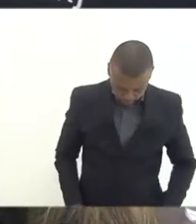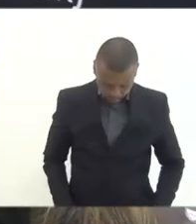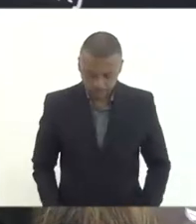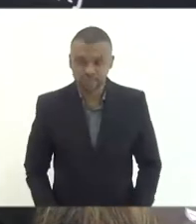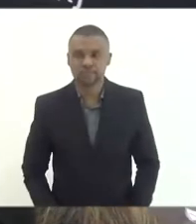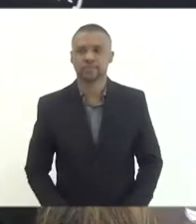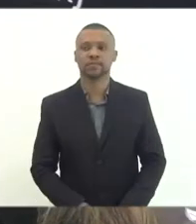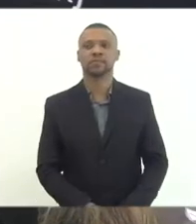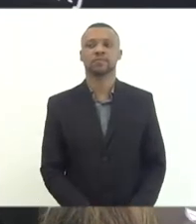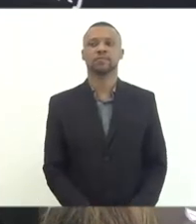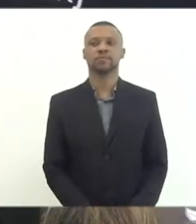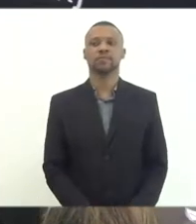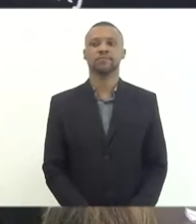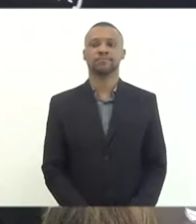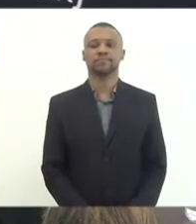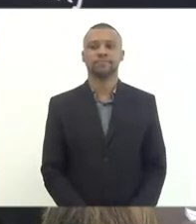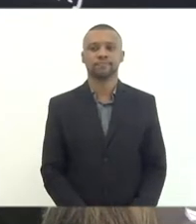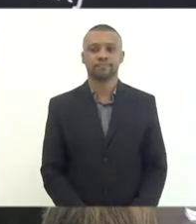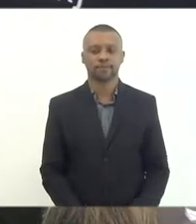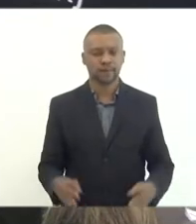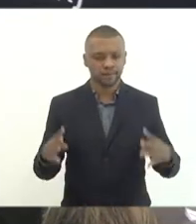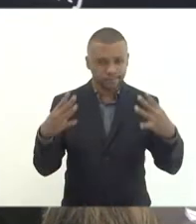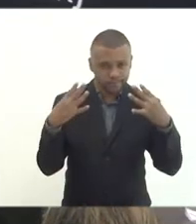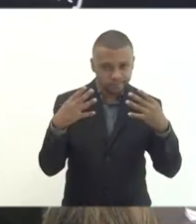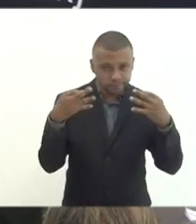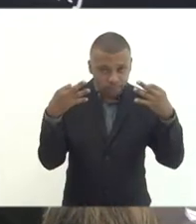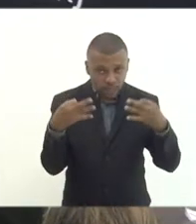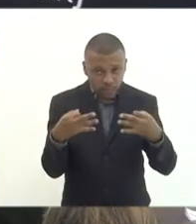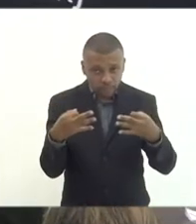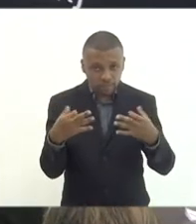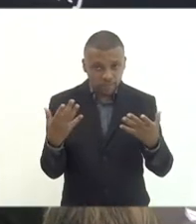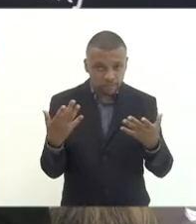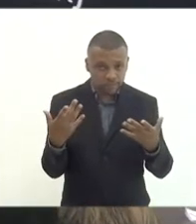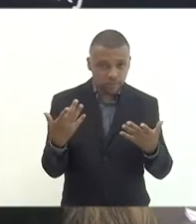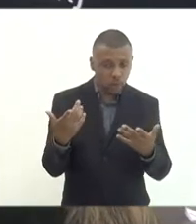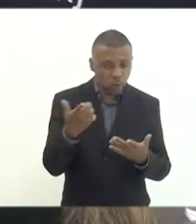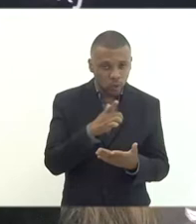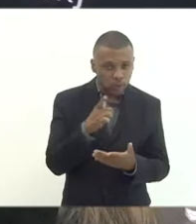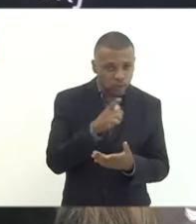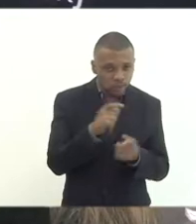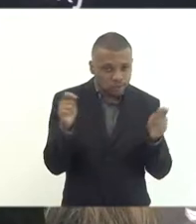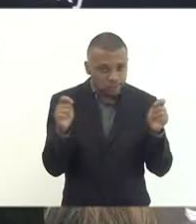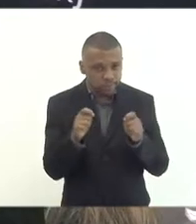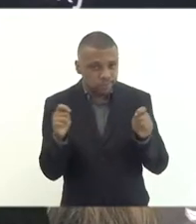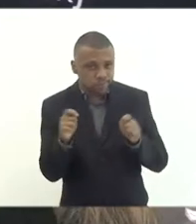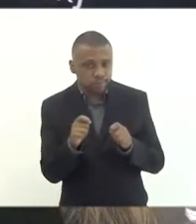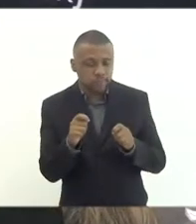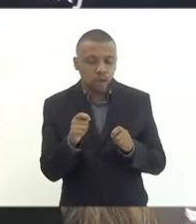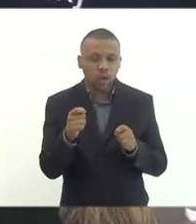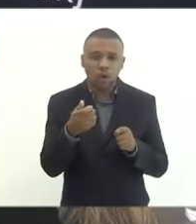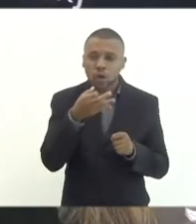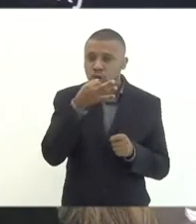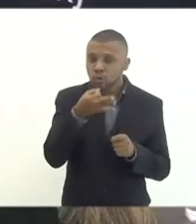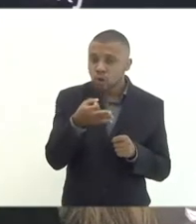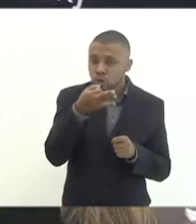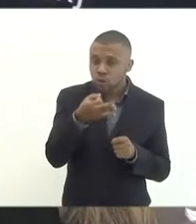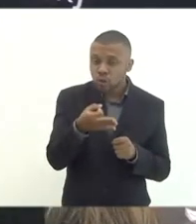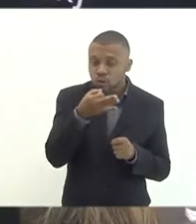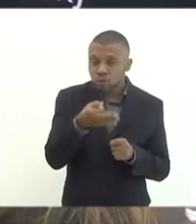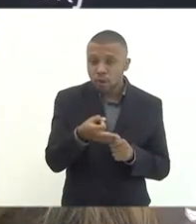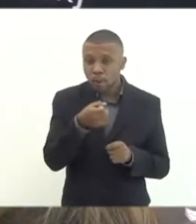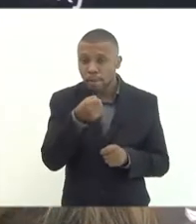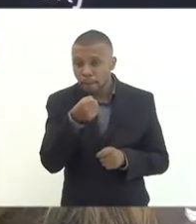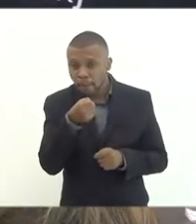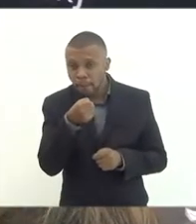oh Alô está me escutando não o som dela só falam some faço som